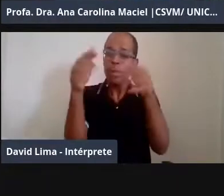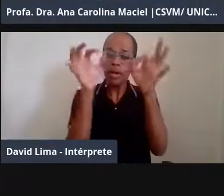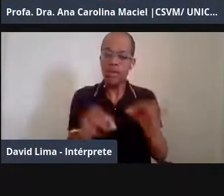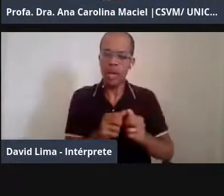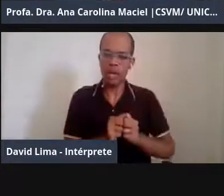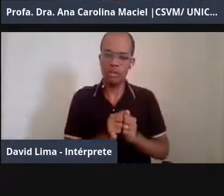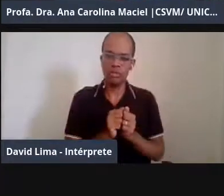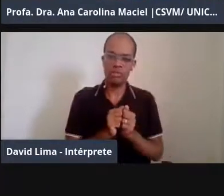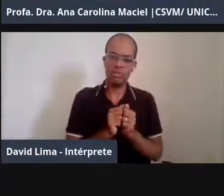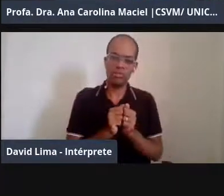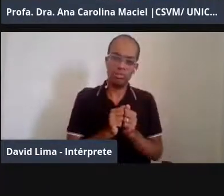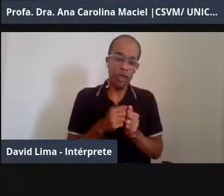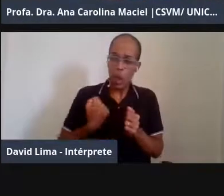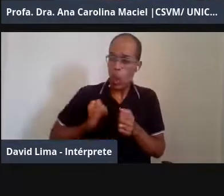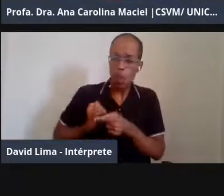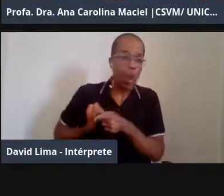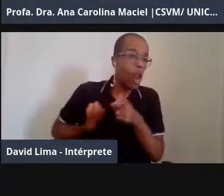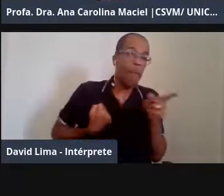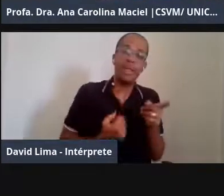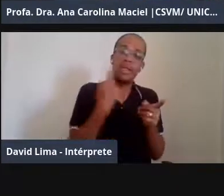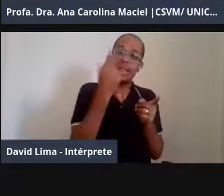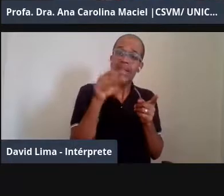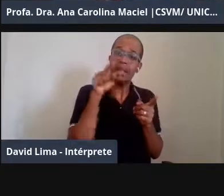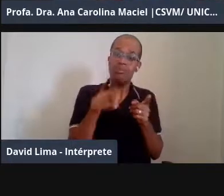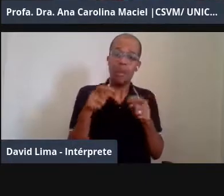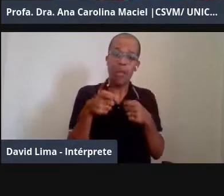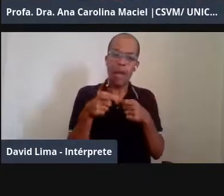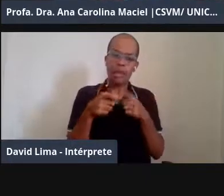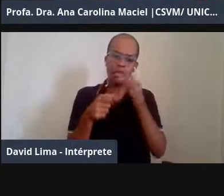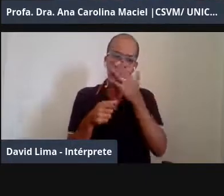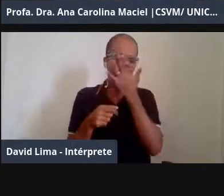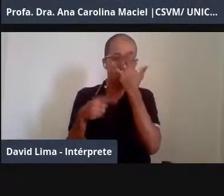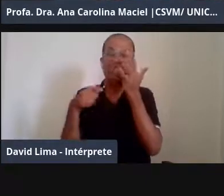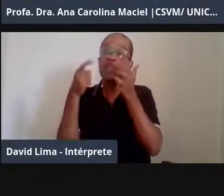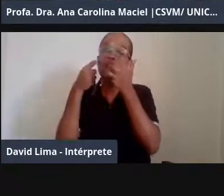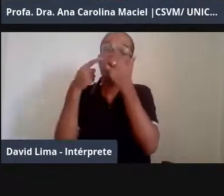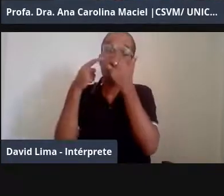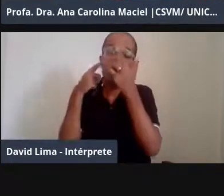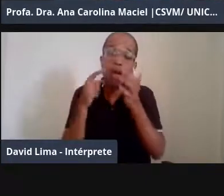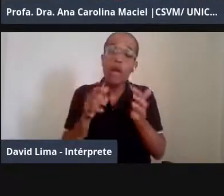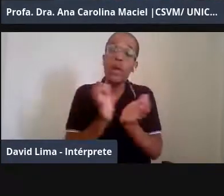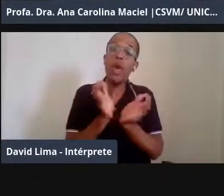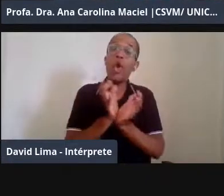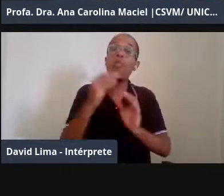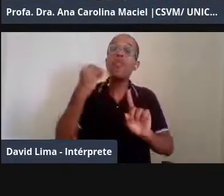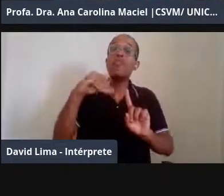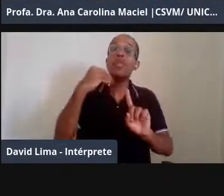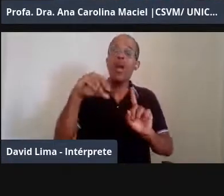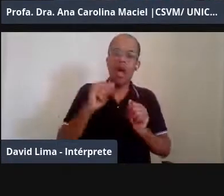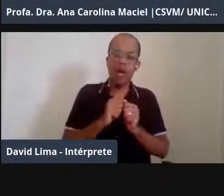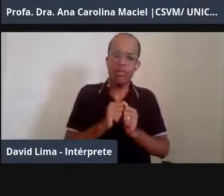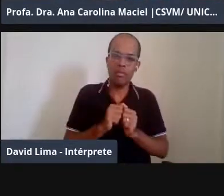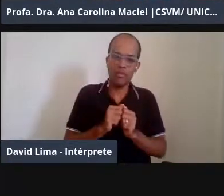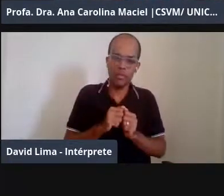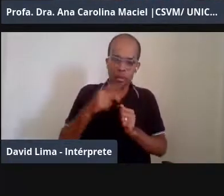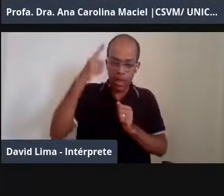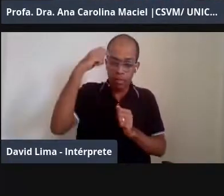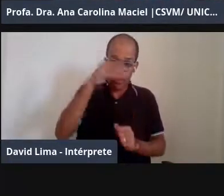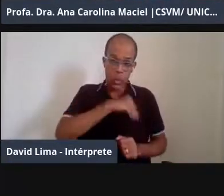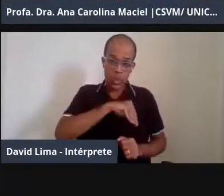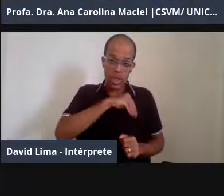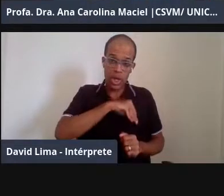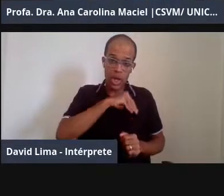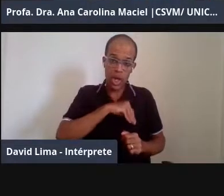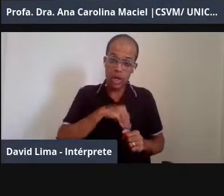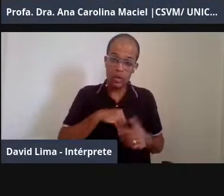uso esse número, né, dos 16 mil médicos, mas temos que olhar também para os setores vulneráveis. Vocês têm uma ideia? O salário mínimo do Brasil não